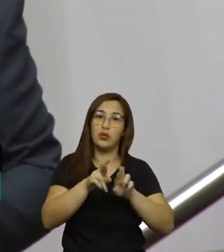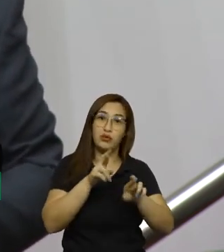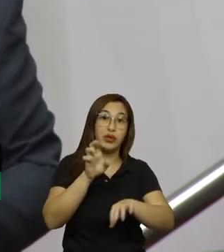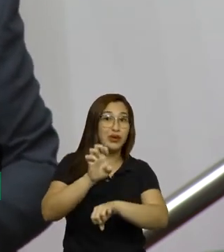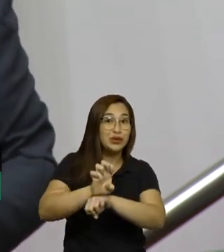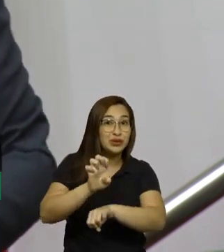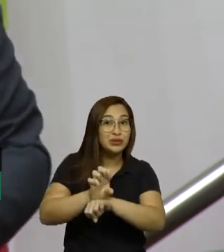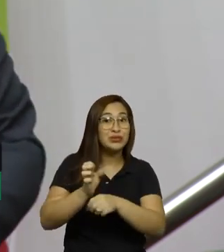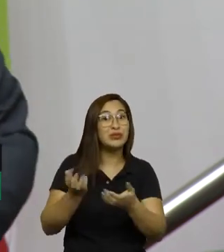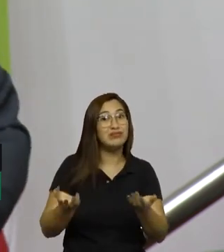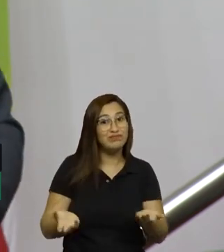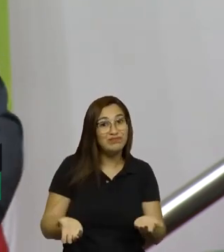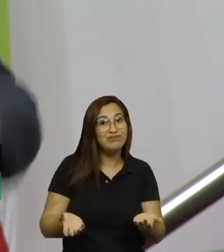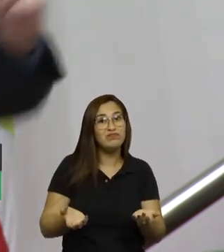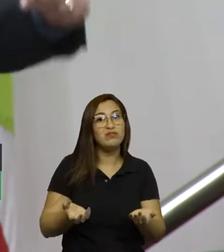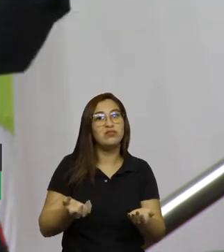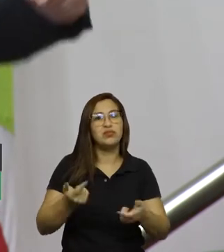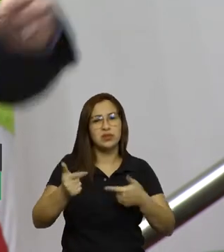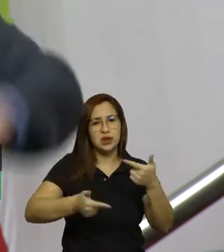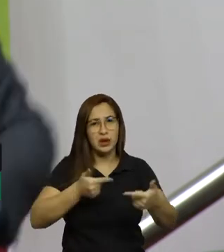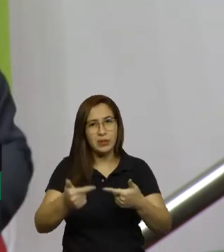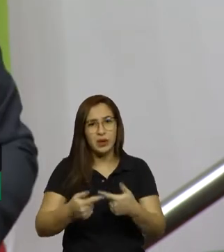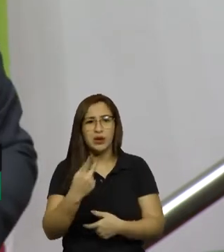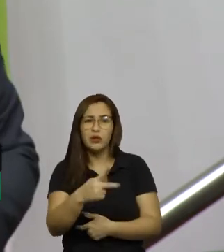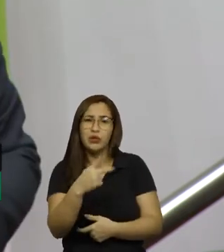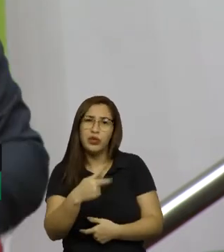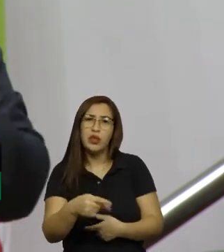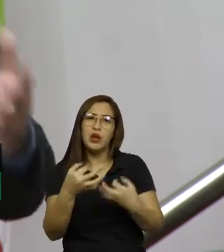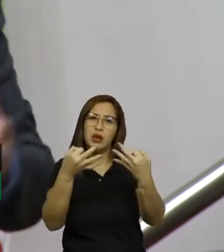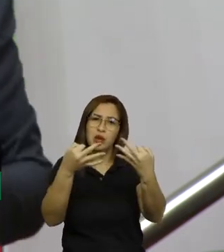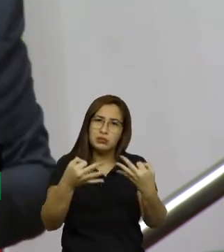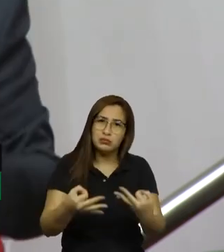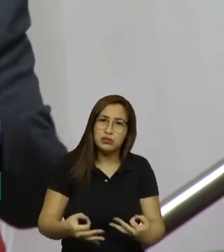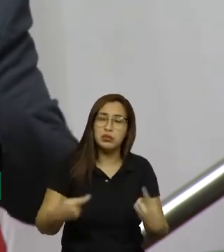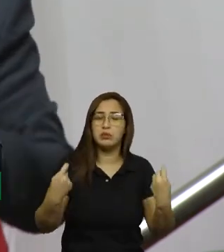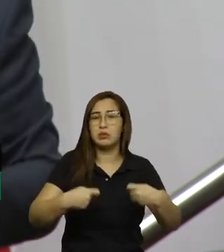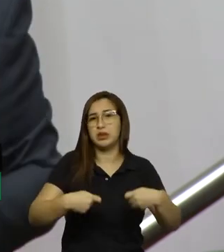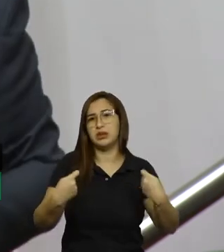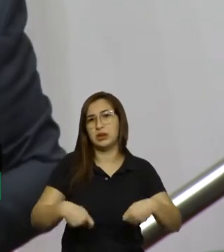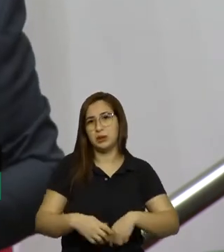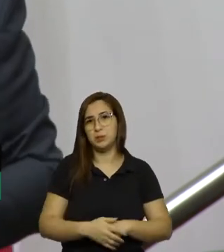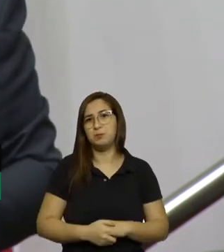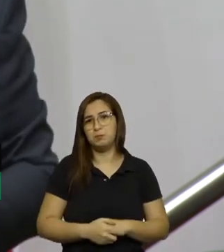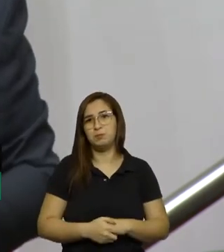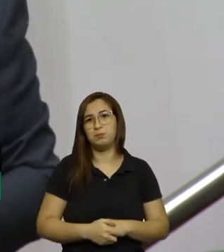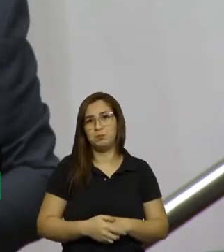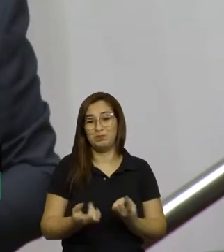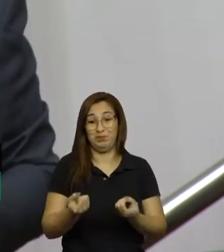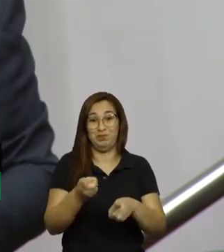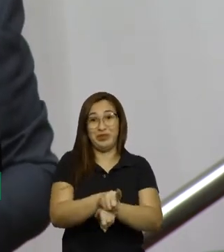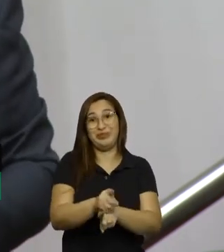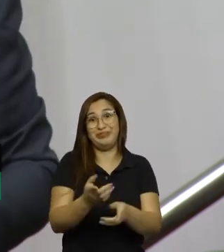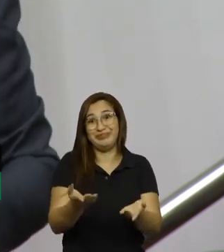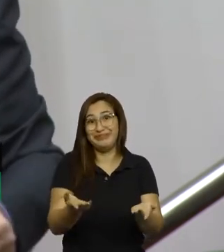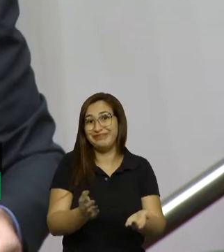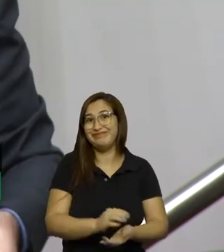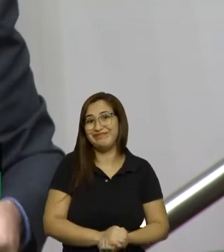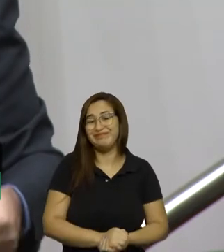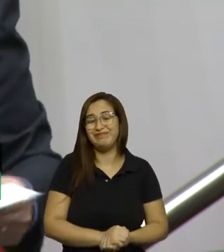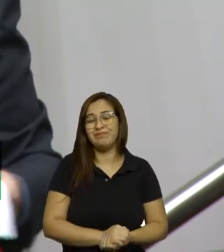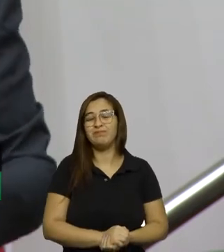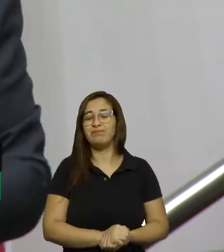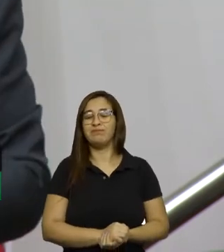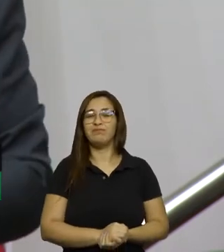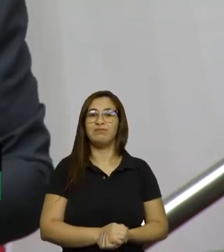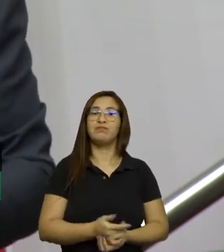dever de casa, se pode querer fazer aquilo que não lhe compete fazer. Infelizmente, está acontecendo ao contrário. Então, trago aqui realmente